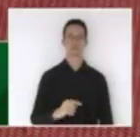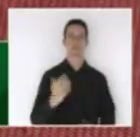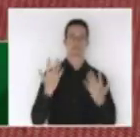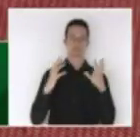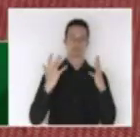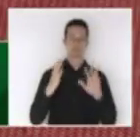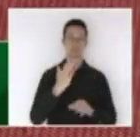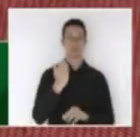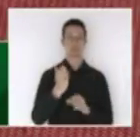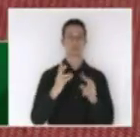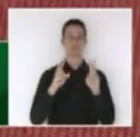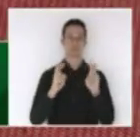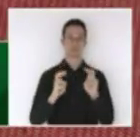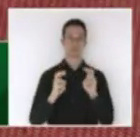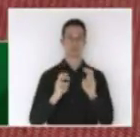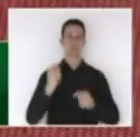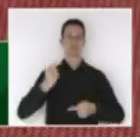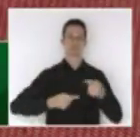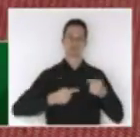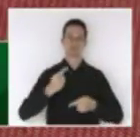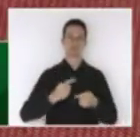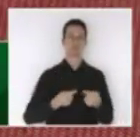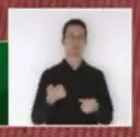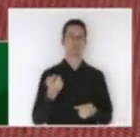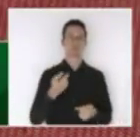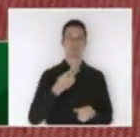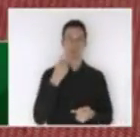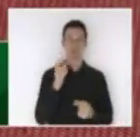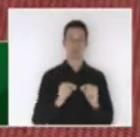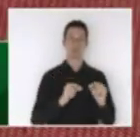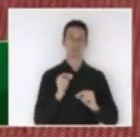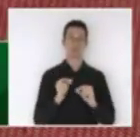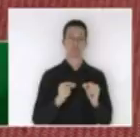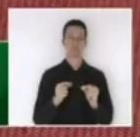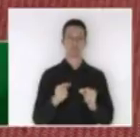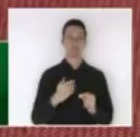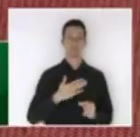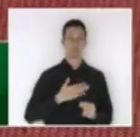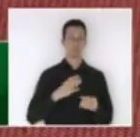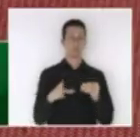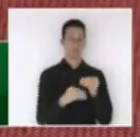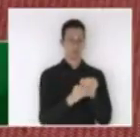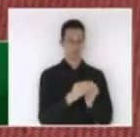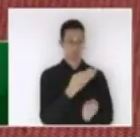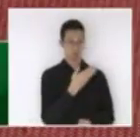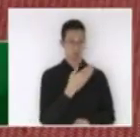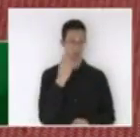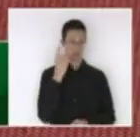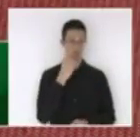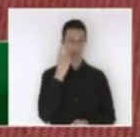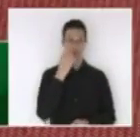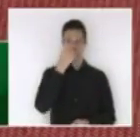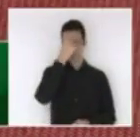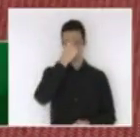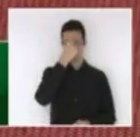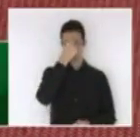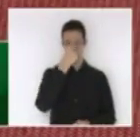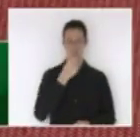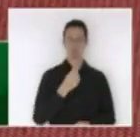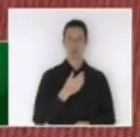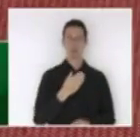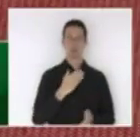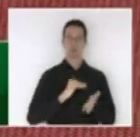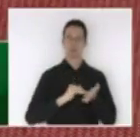que está discutindo, e quero dizer o seguinte, para acrescentar com o deputado Maurício, inclusive os secretários regionais, que são diretores